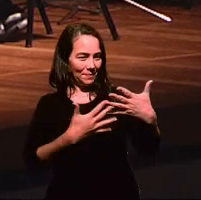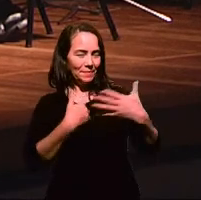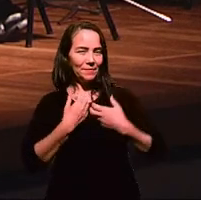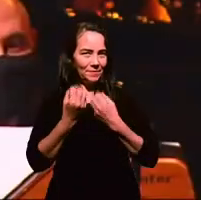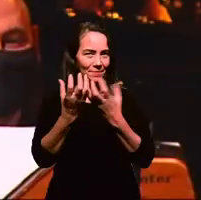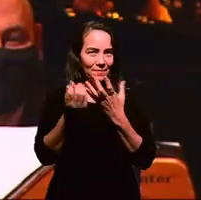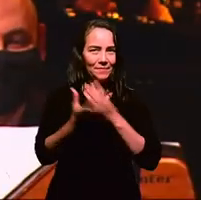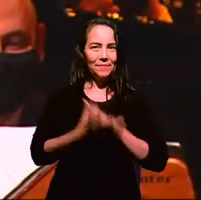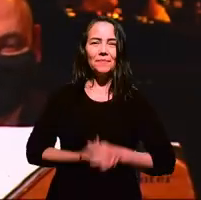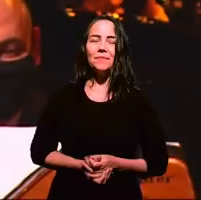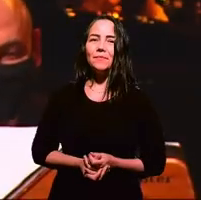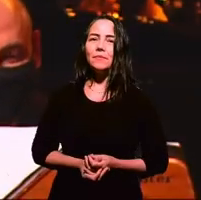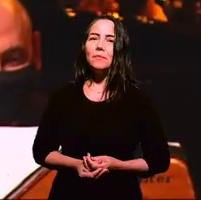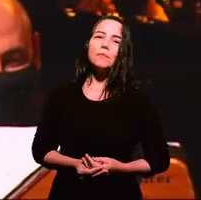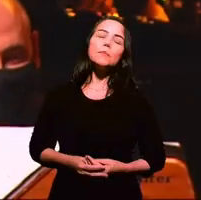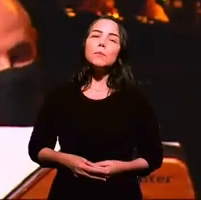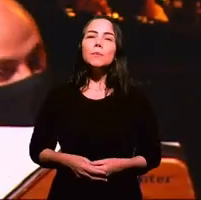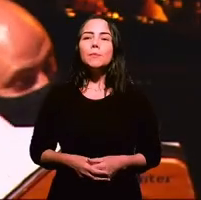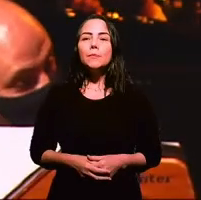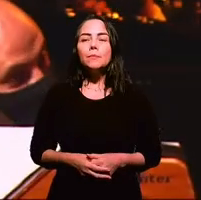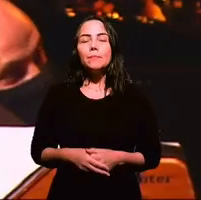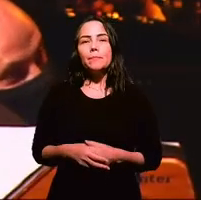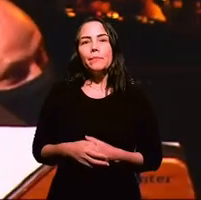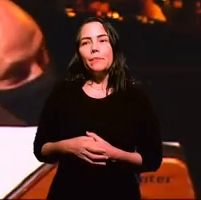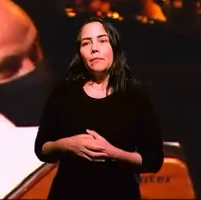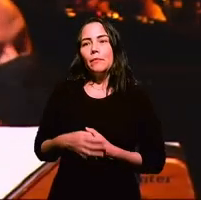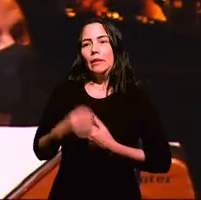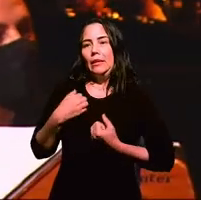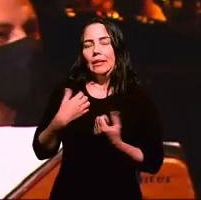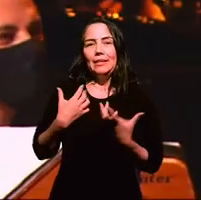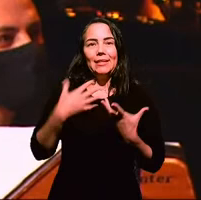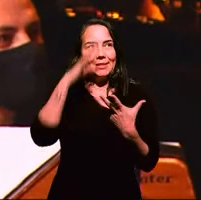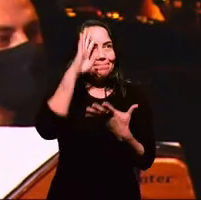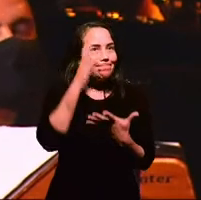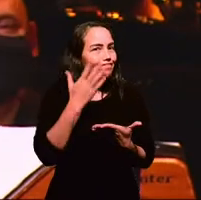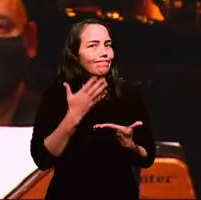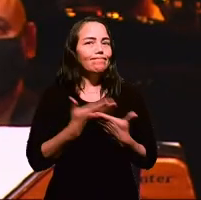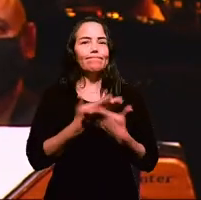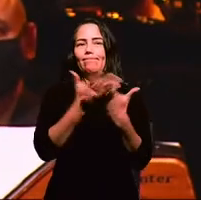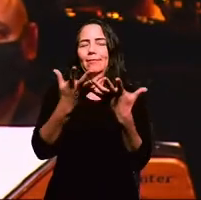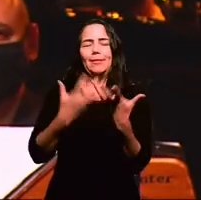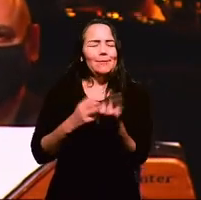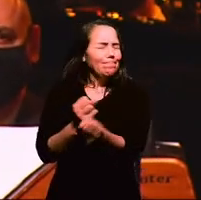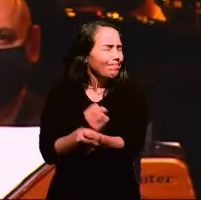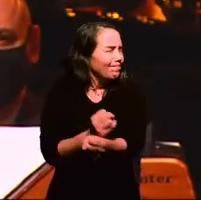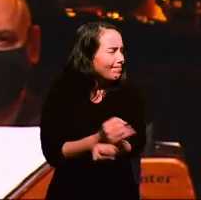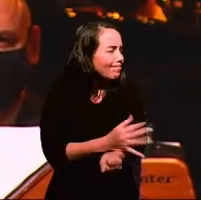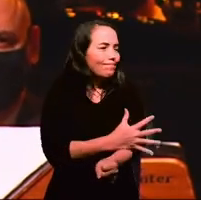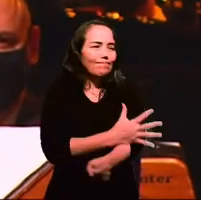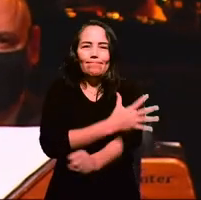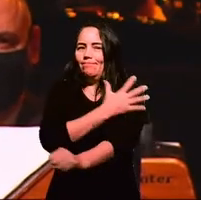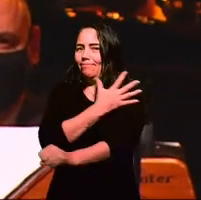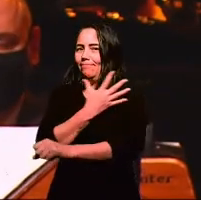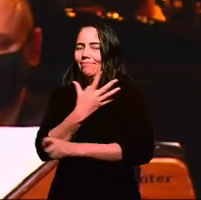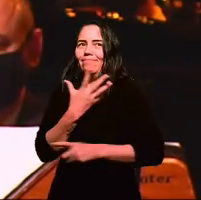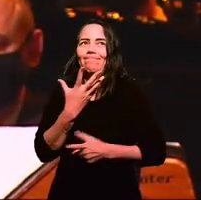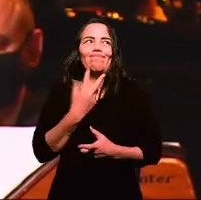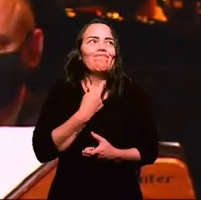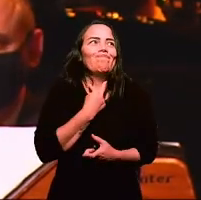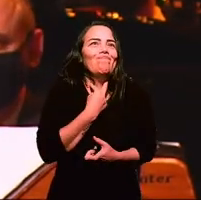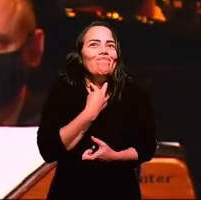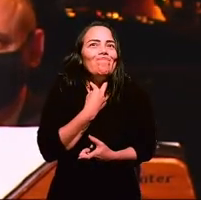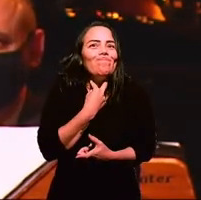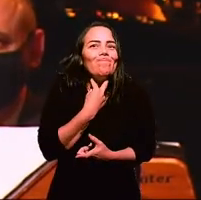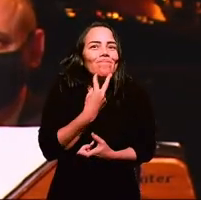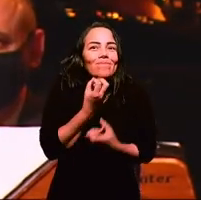falar. Eu confesso para vocês que eu estou extremamente emocionado, com a voz embargada